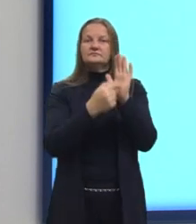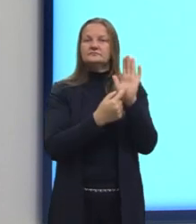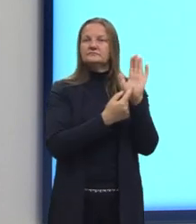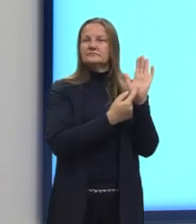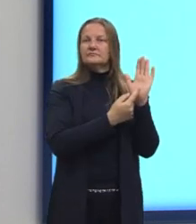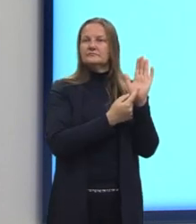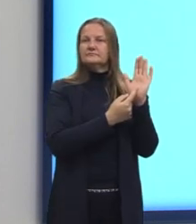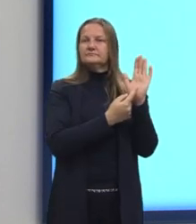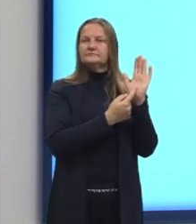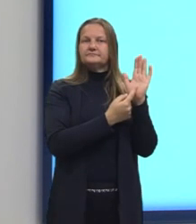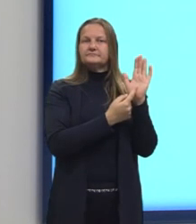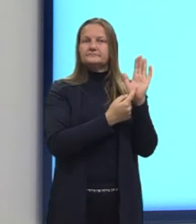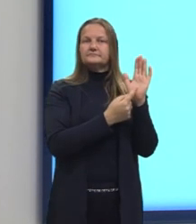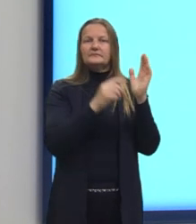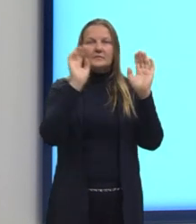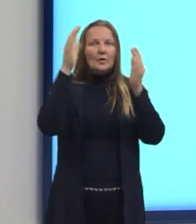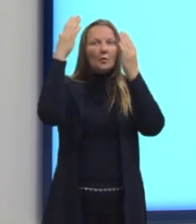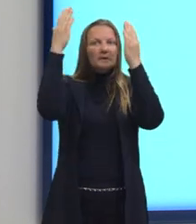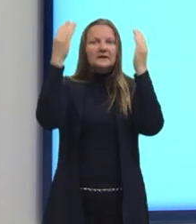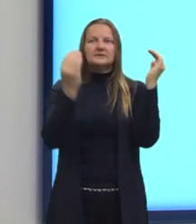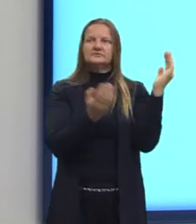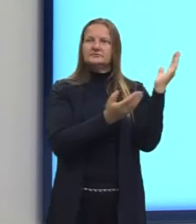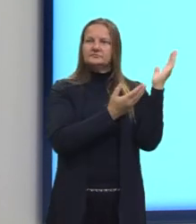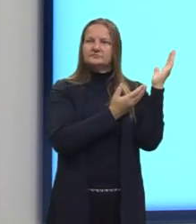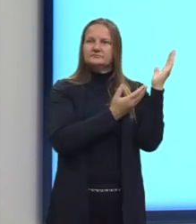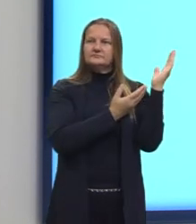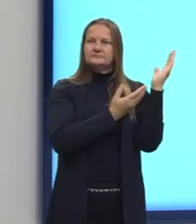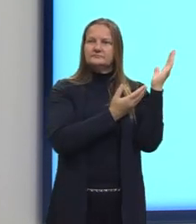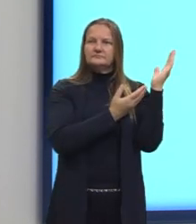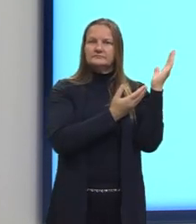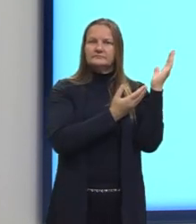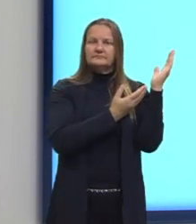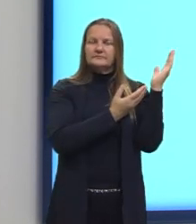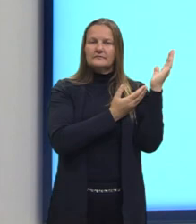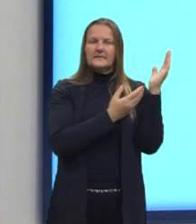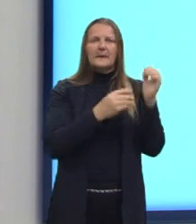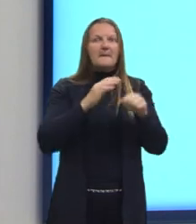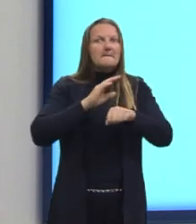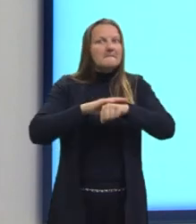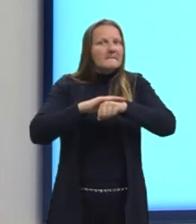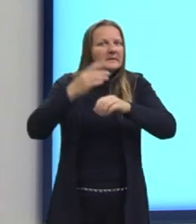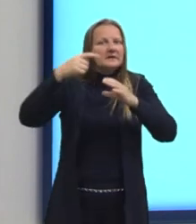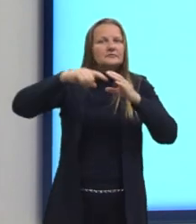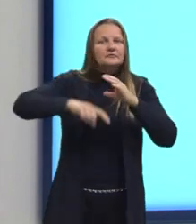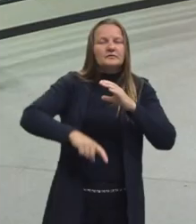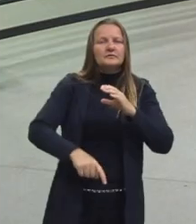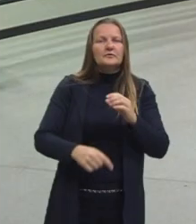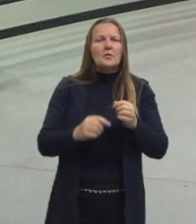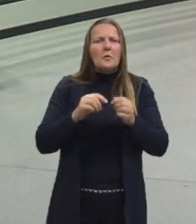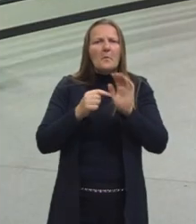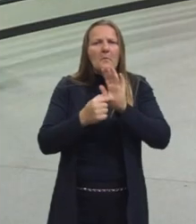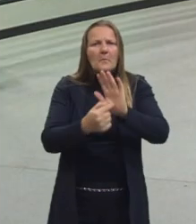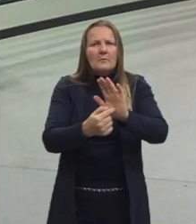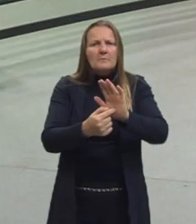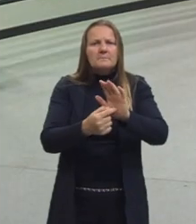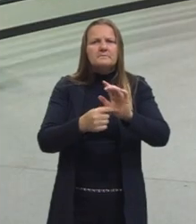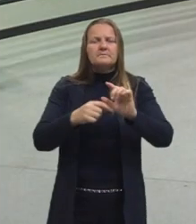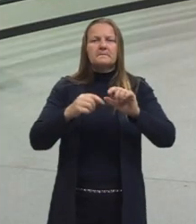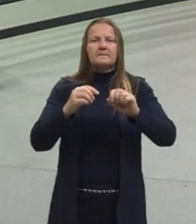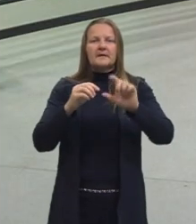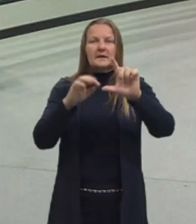nome na unidade de medida bom então para a gente ver um pouquinho mais a questão das ondas eu vou mostrar um simulador para